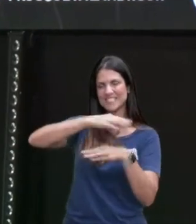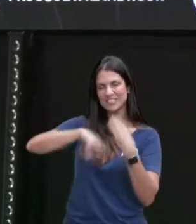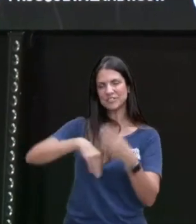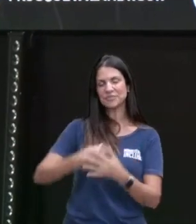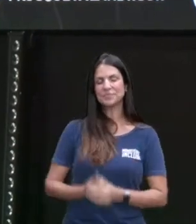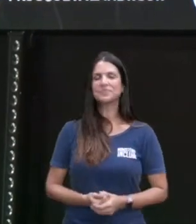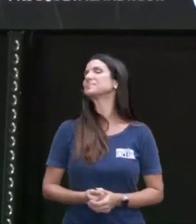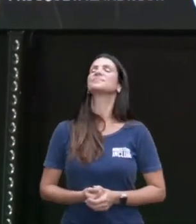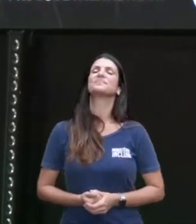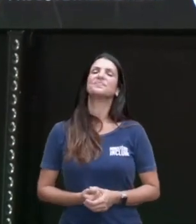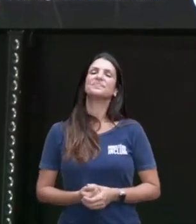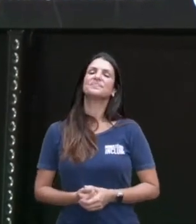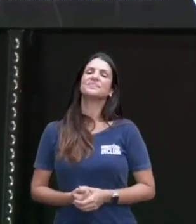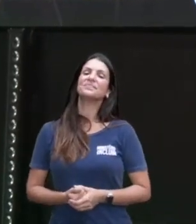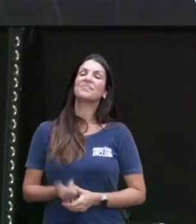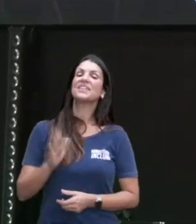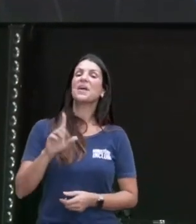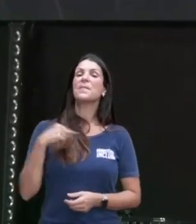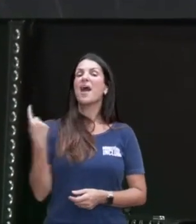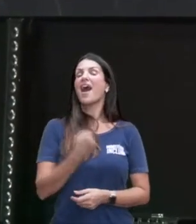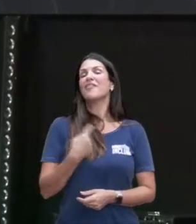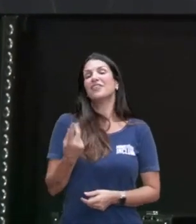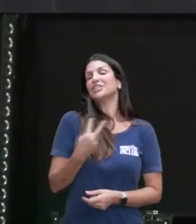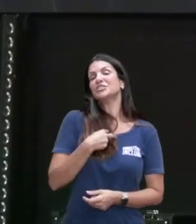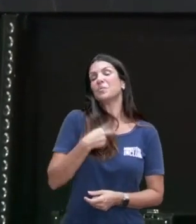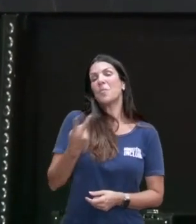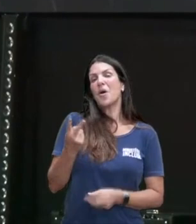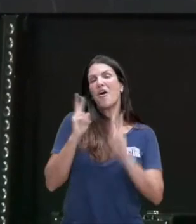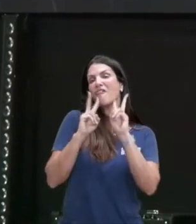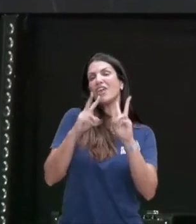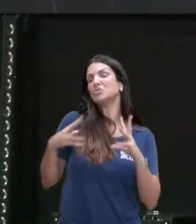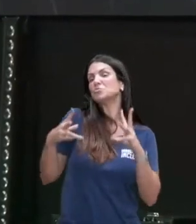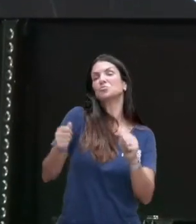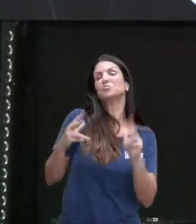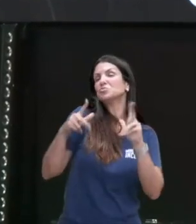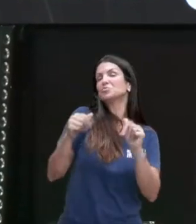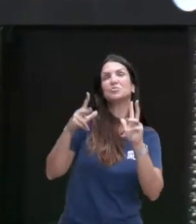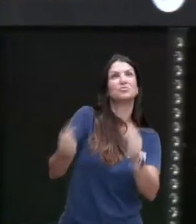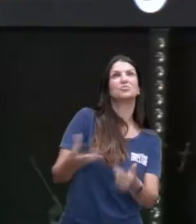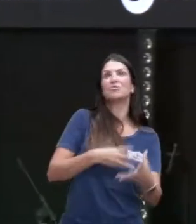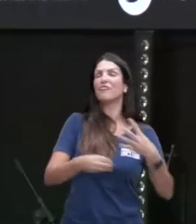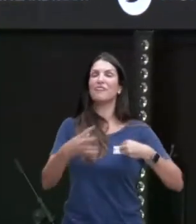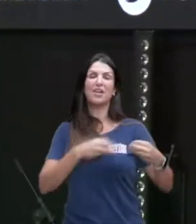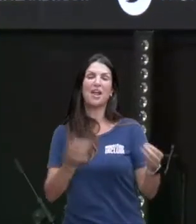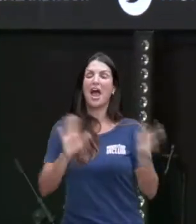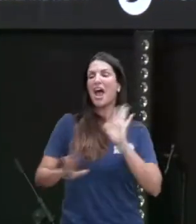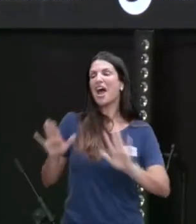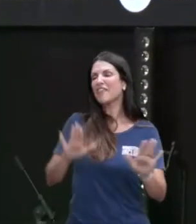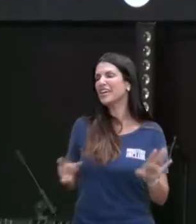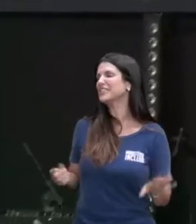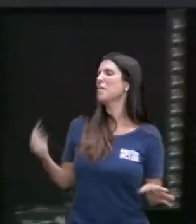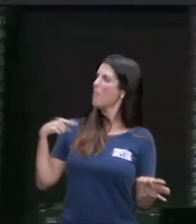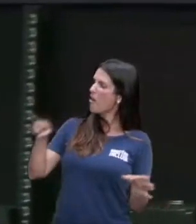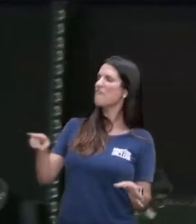obrigados a ver todas as Produções dos nossos filhos Oi e aí a gente às vezes fala um negócio gosta você é